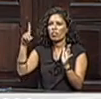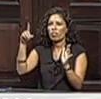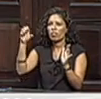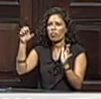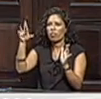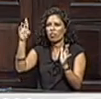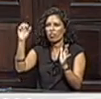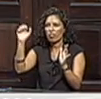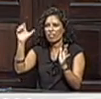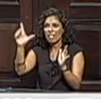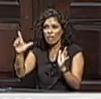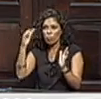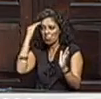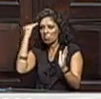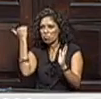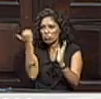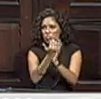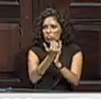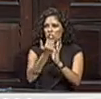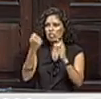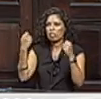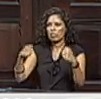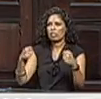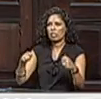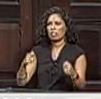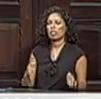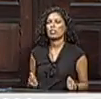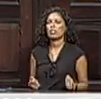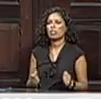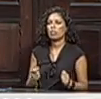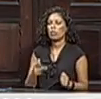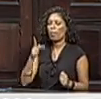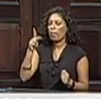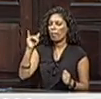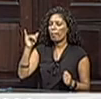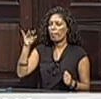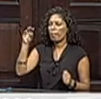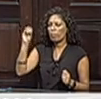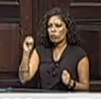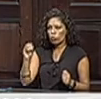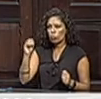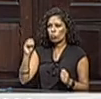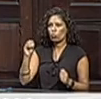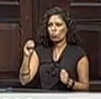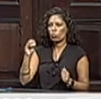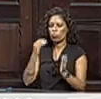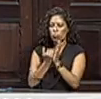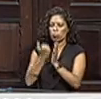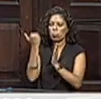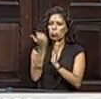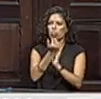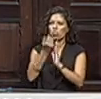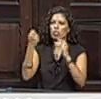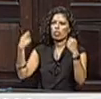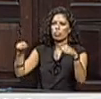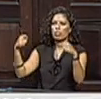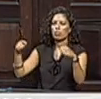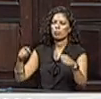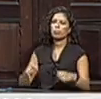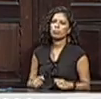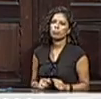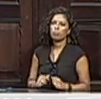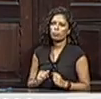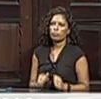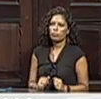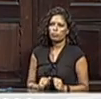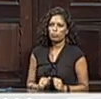categorias terão garantido o piso e, na sua luta diária, elas poderão conquistar uma remuneração maior do